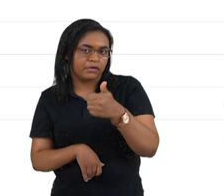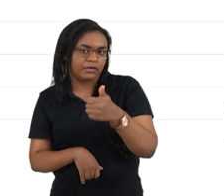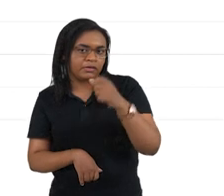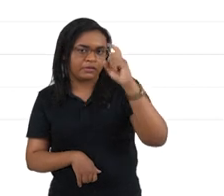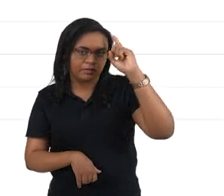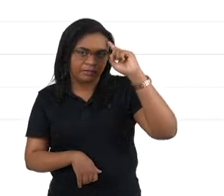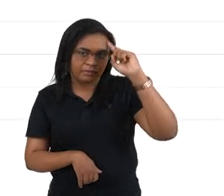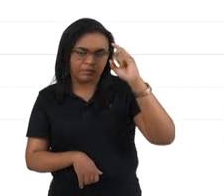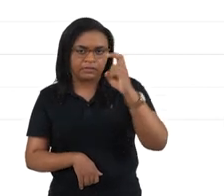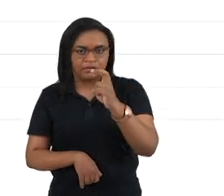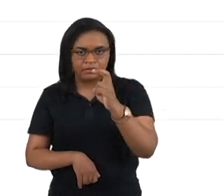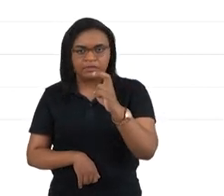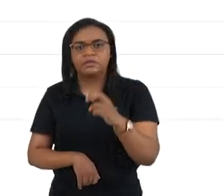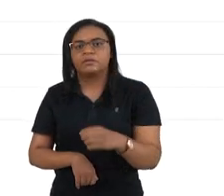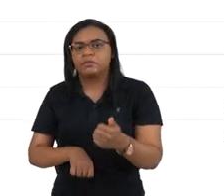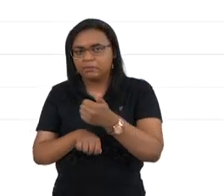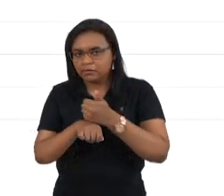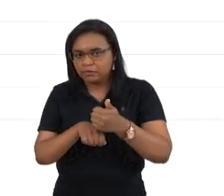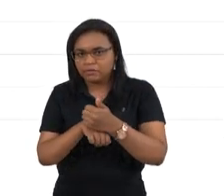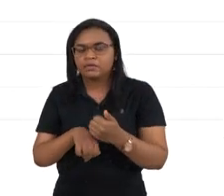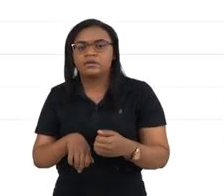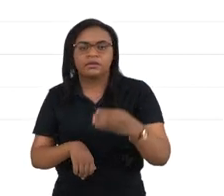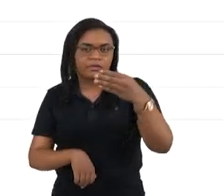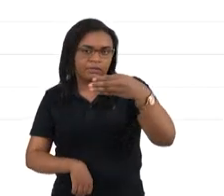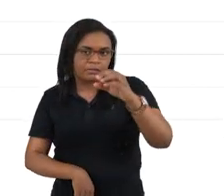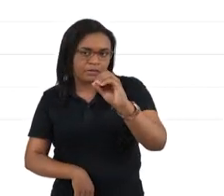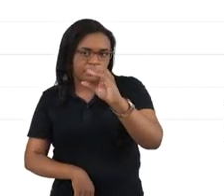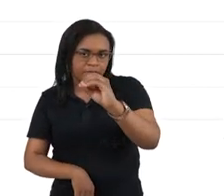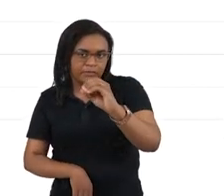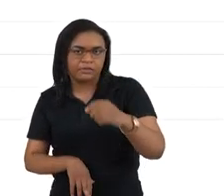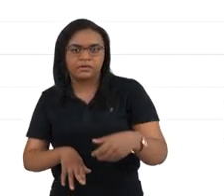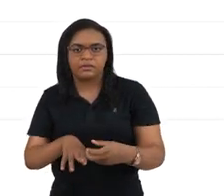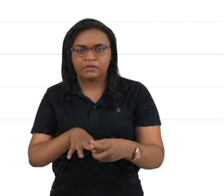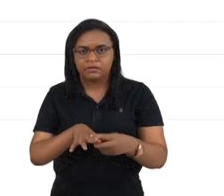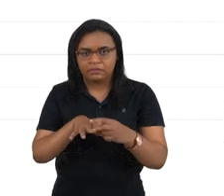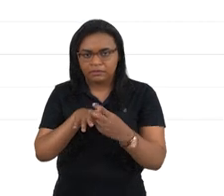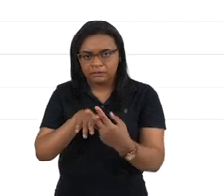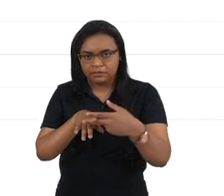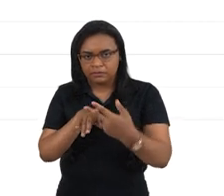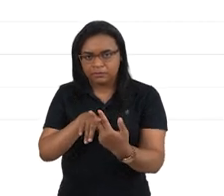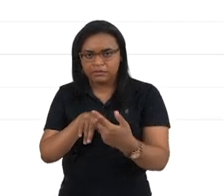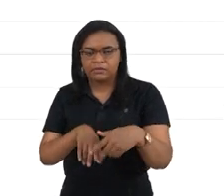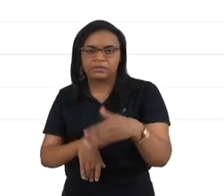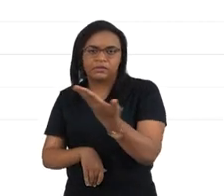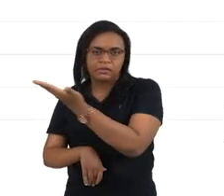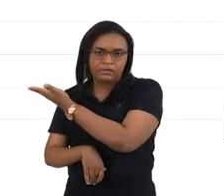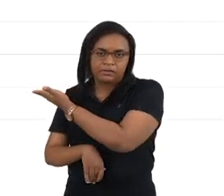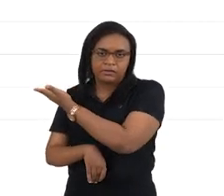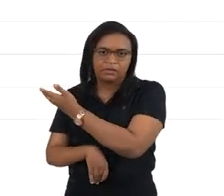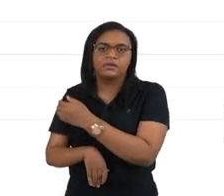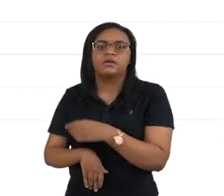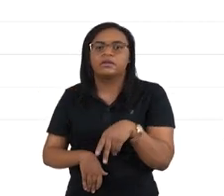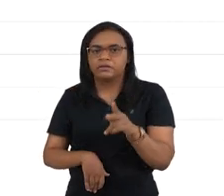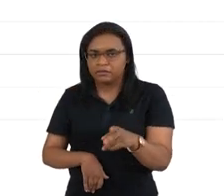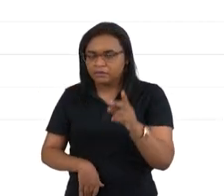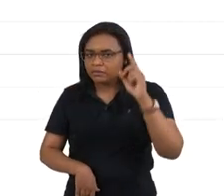operários produzem 400 peças. Percebam aí, ó, que essa grandeza está crescendo nesse sentido. Nesse mesmo dia, eu aumentei o